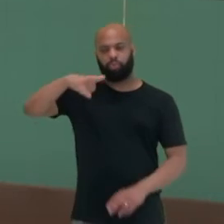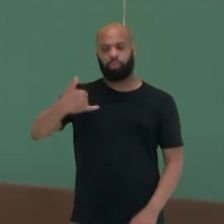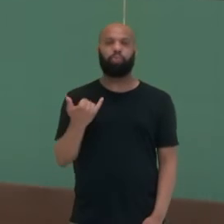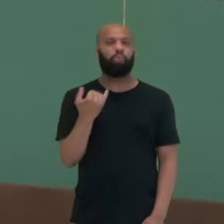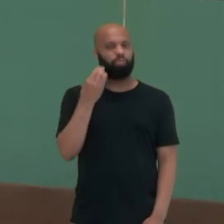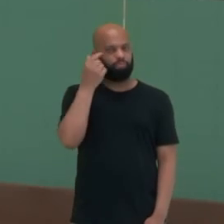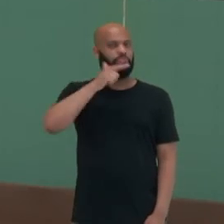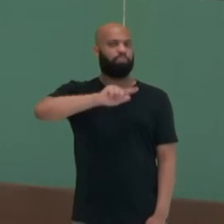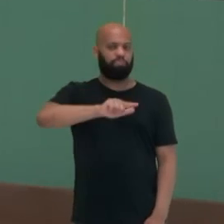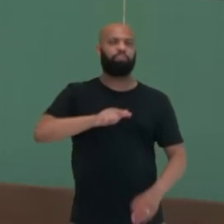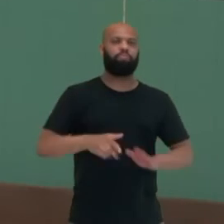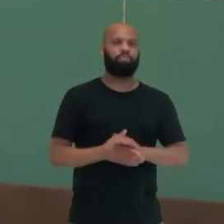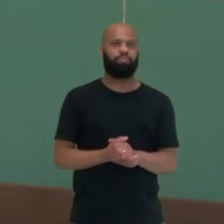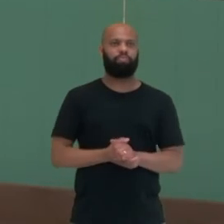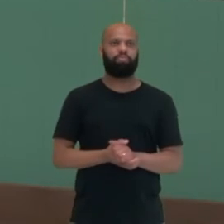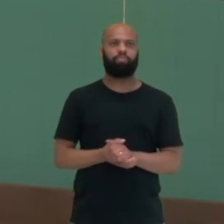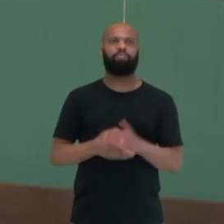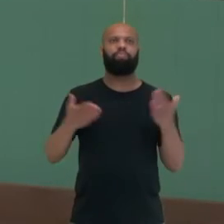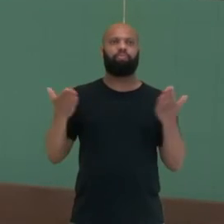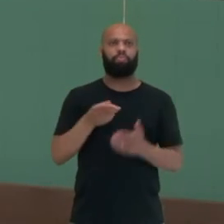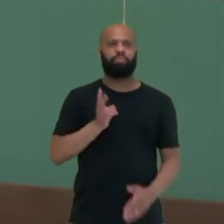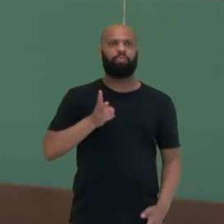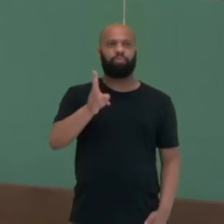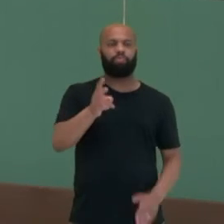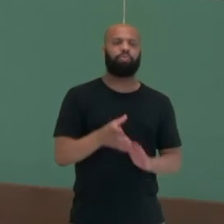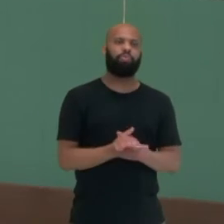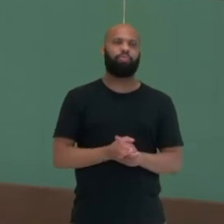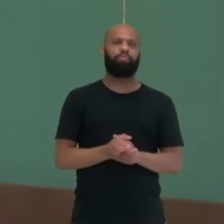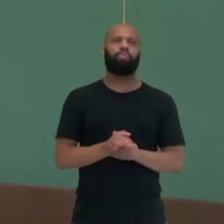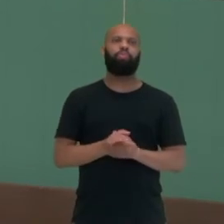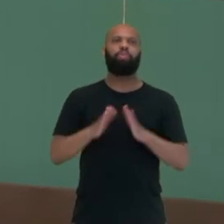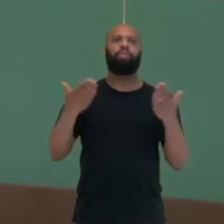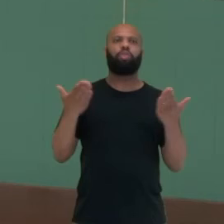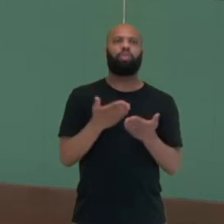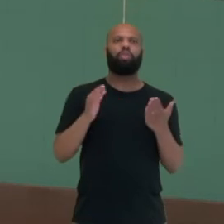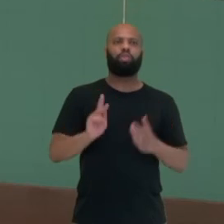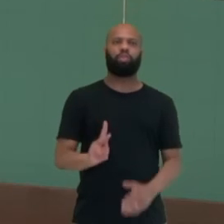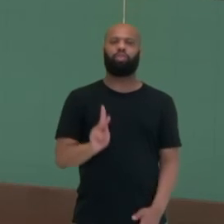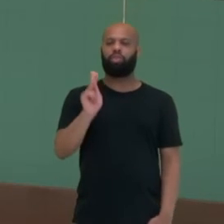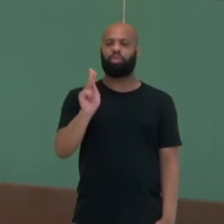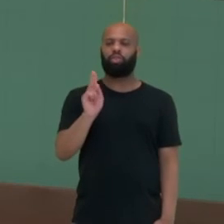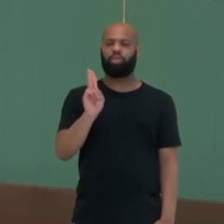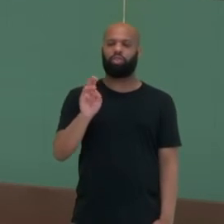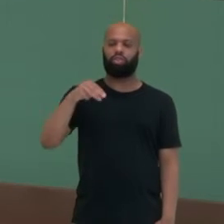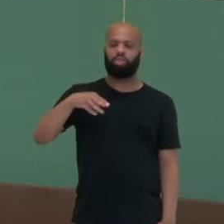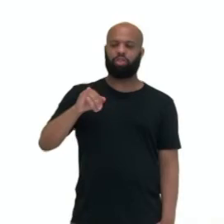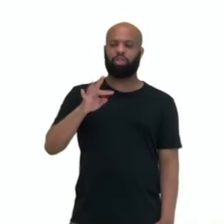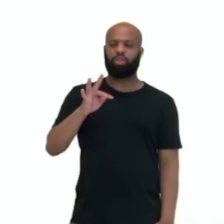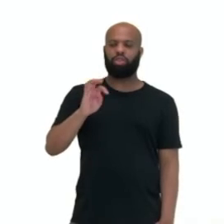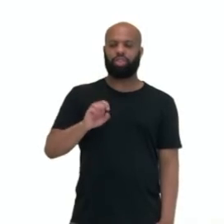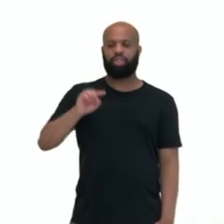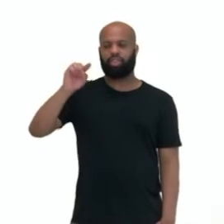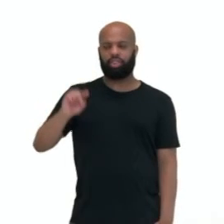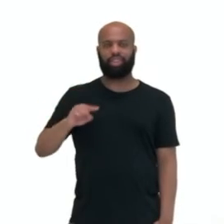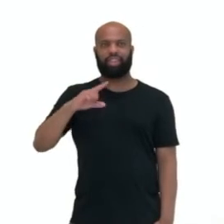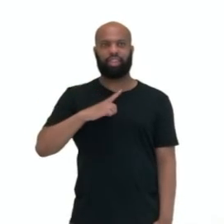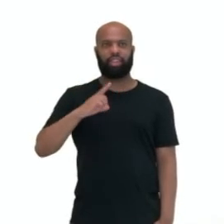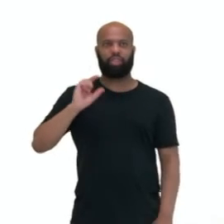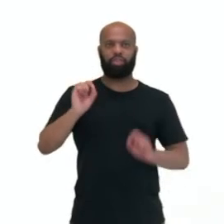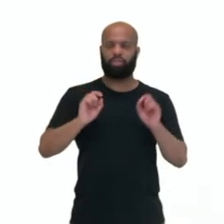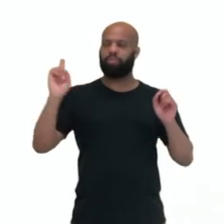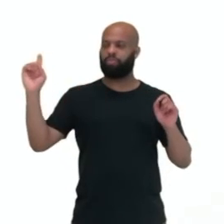tenham conseguido, tá? Continuando lá. Vamos falar agora sobre o comitê. O comitê são 2 atletas